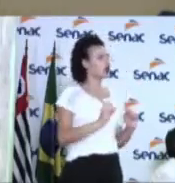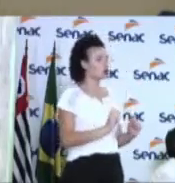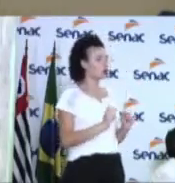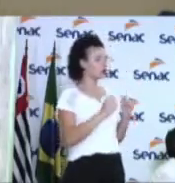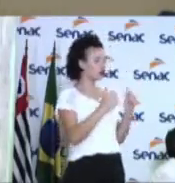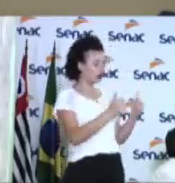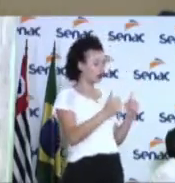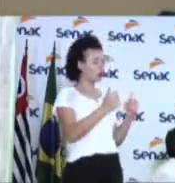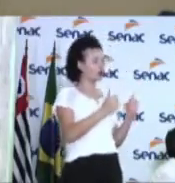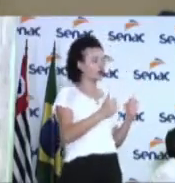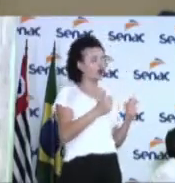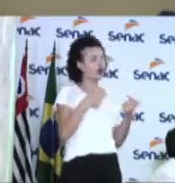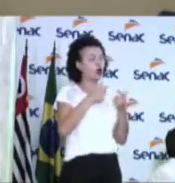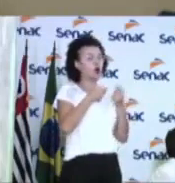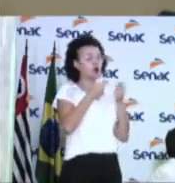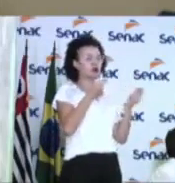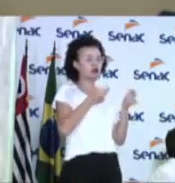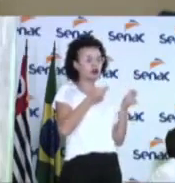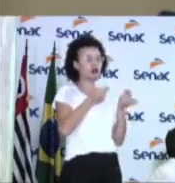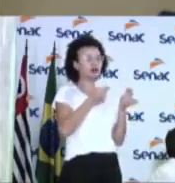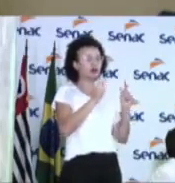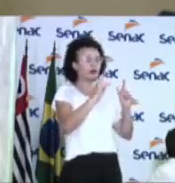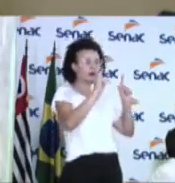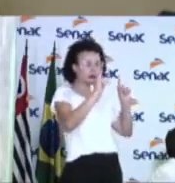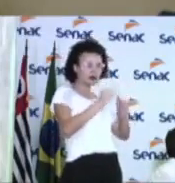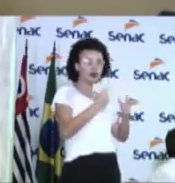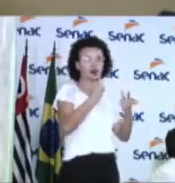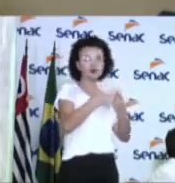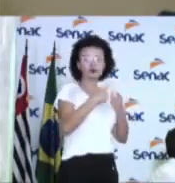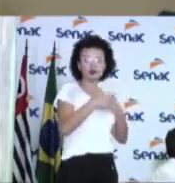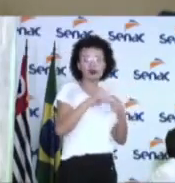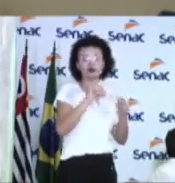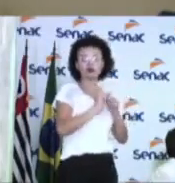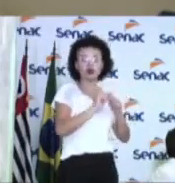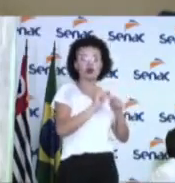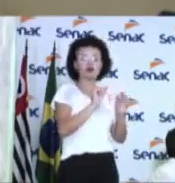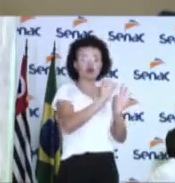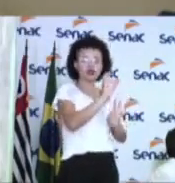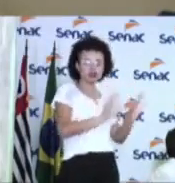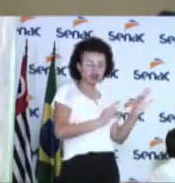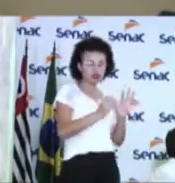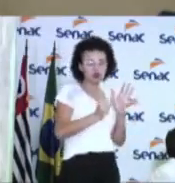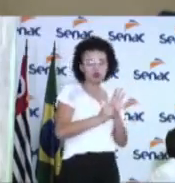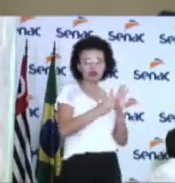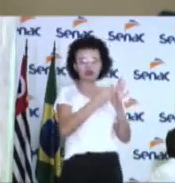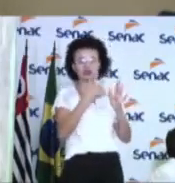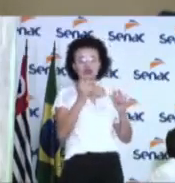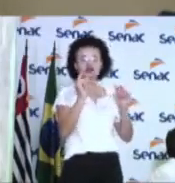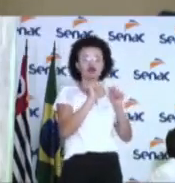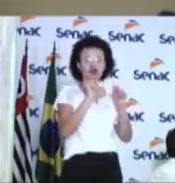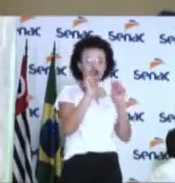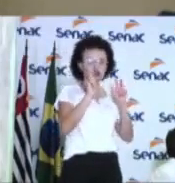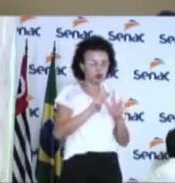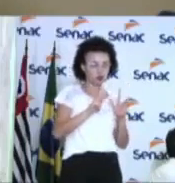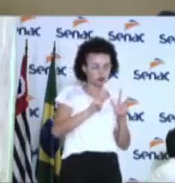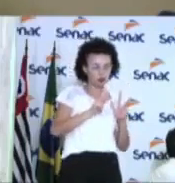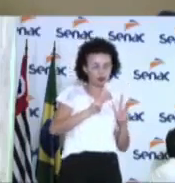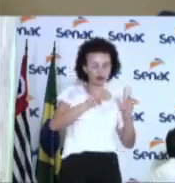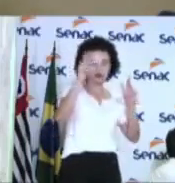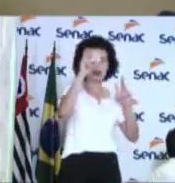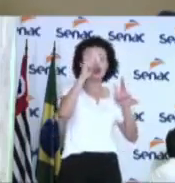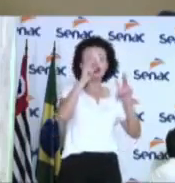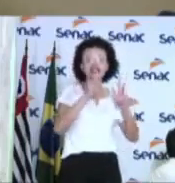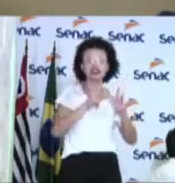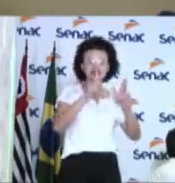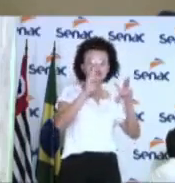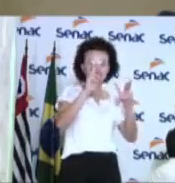abrir um pouco mão de tanto controle, porque você está produzindo. Muitas vezes a gente faz uma série que inclui a